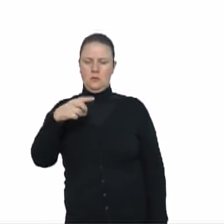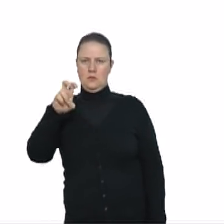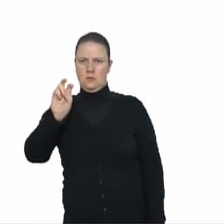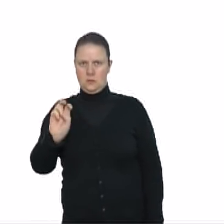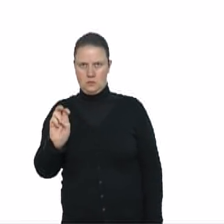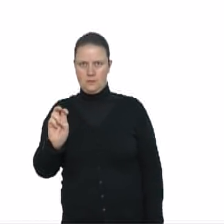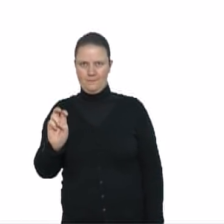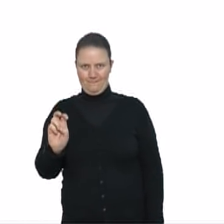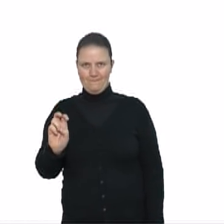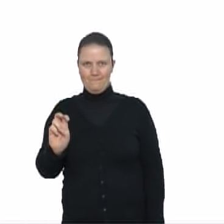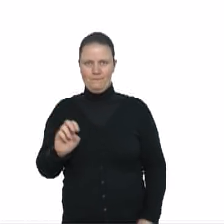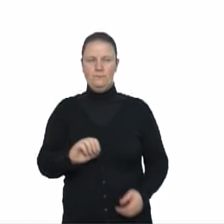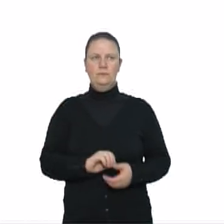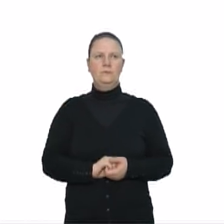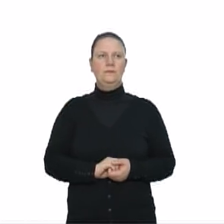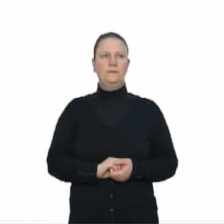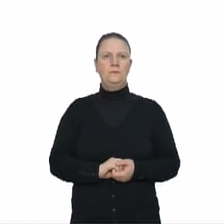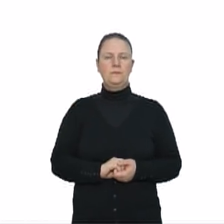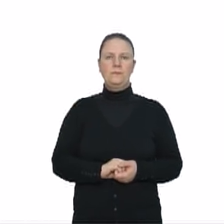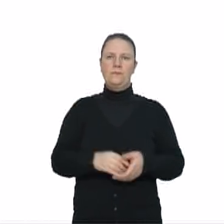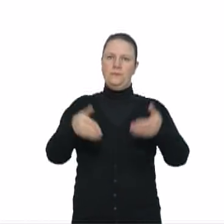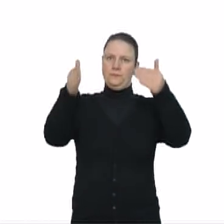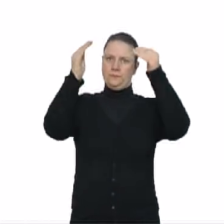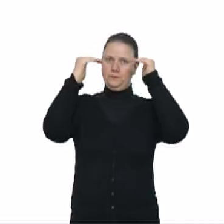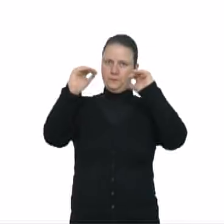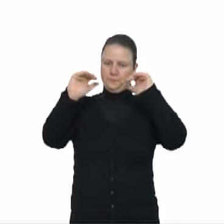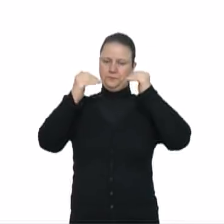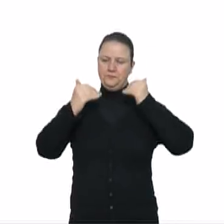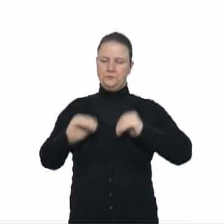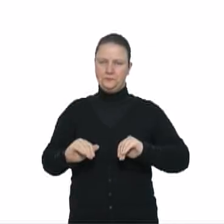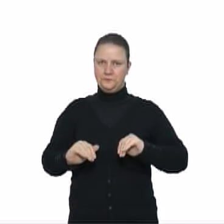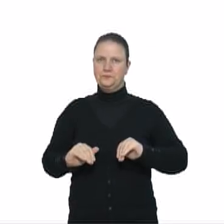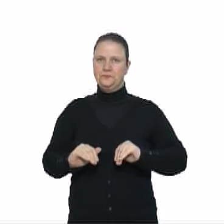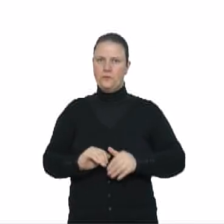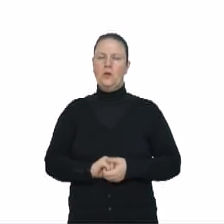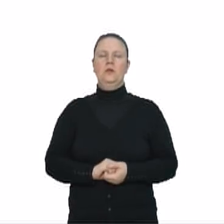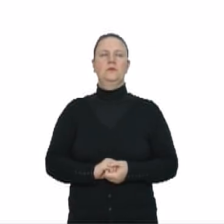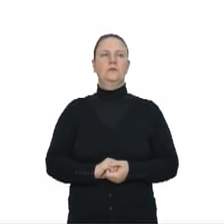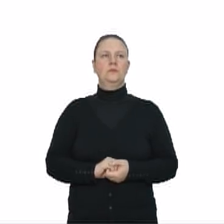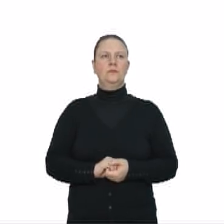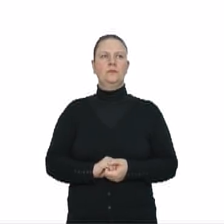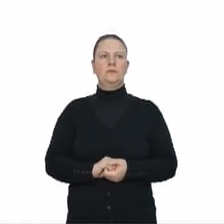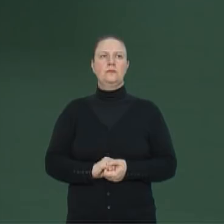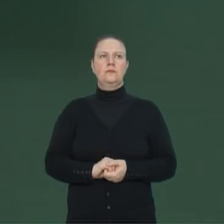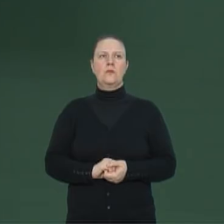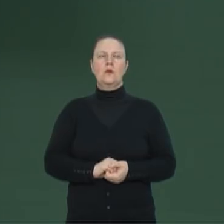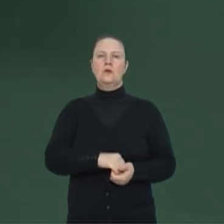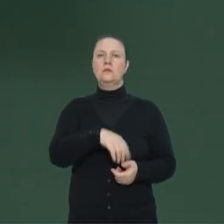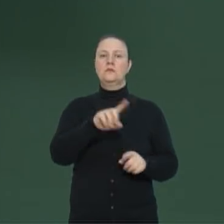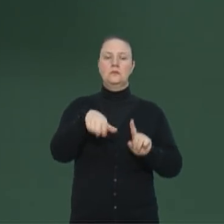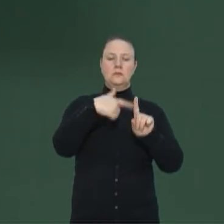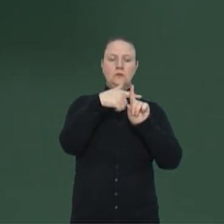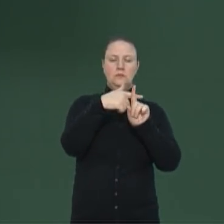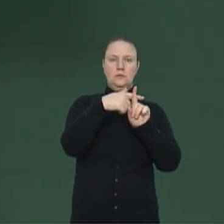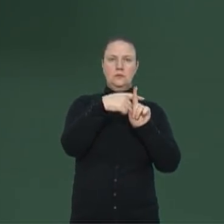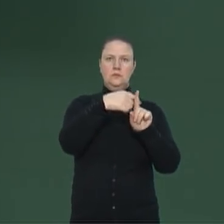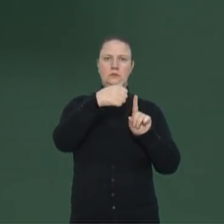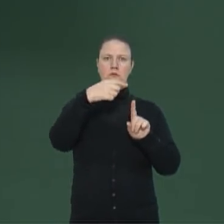de mais, o 12 tem o sinal de menos. Para cada um deles, eu descubro ali o P1 e o P2, tá? E quanto que é 12 menos 5?